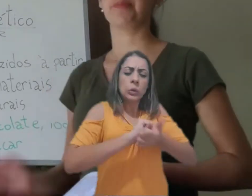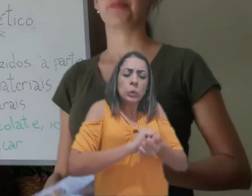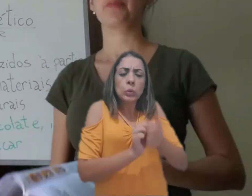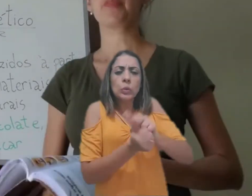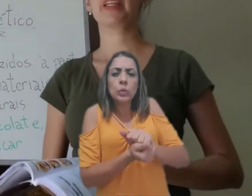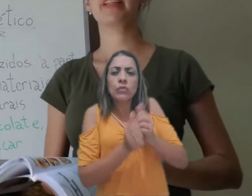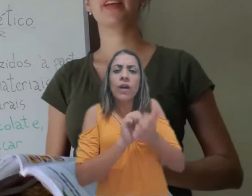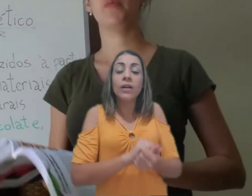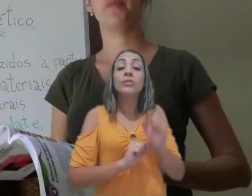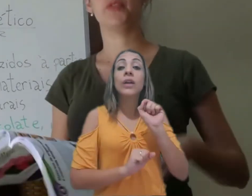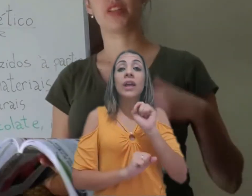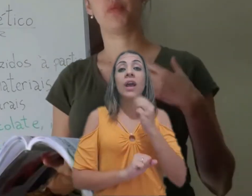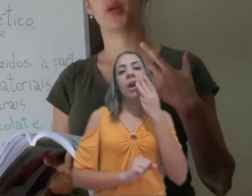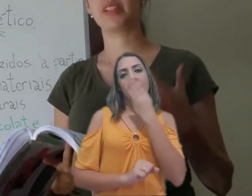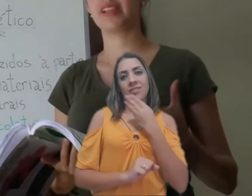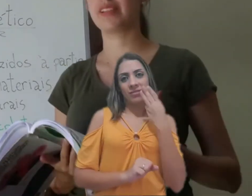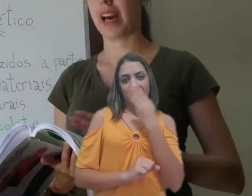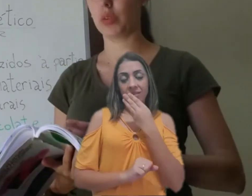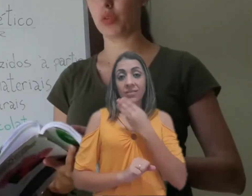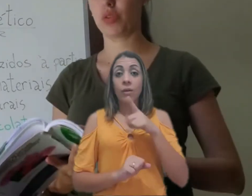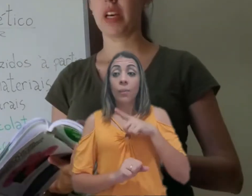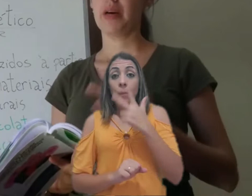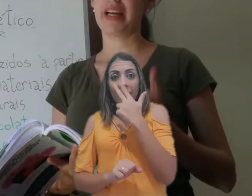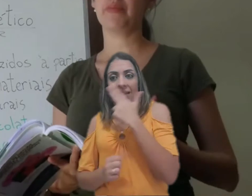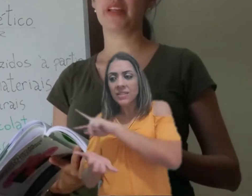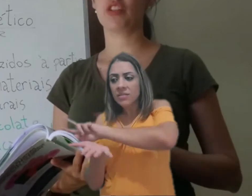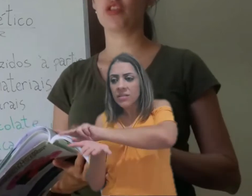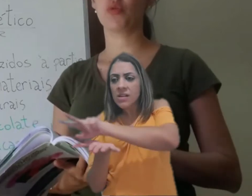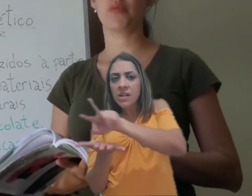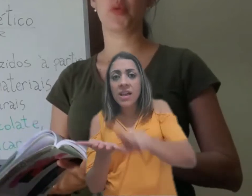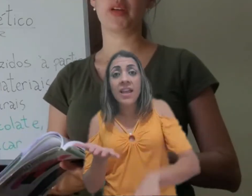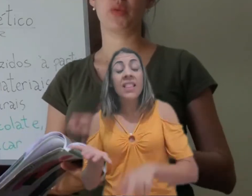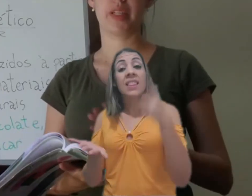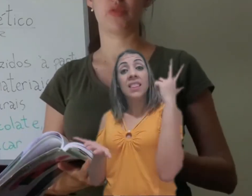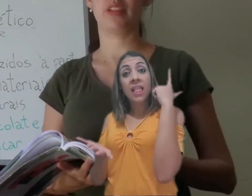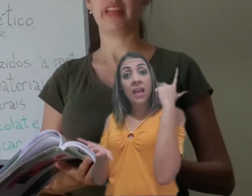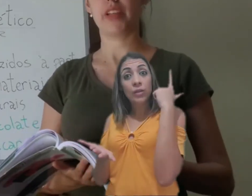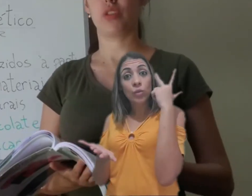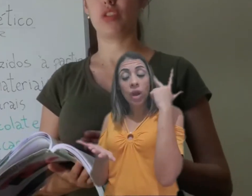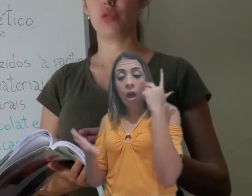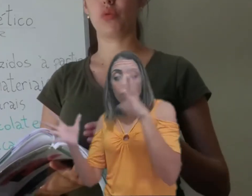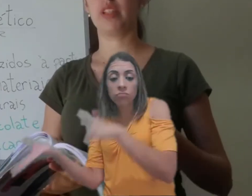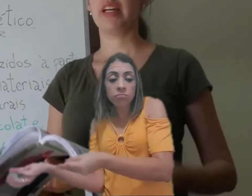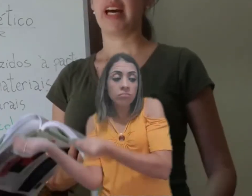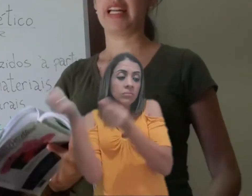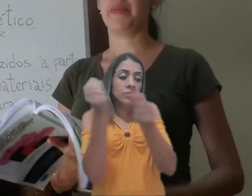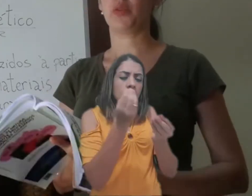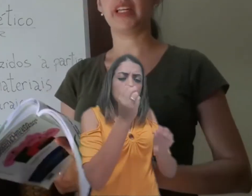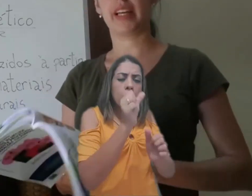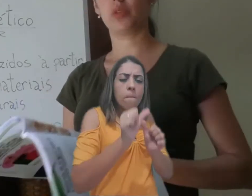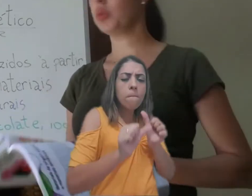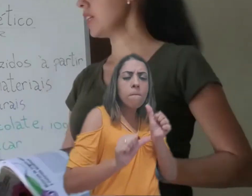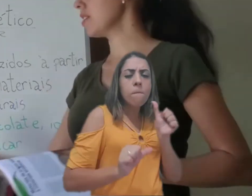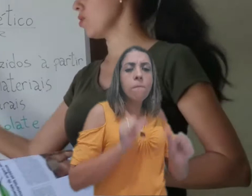né, que já são processados. Para alimentos, a gente não usa muito o termo sintético. A gente usa alimento